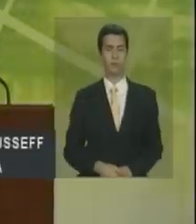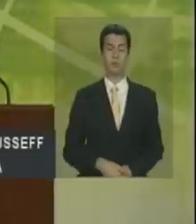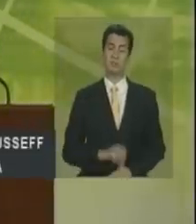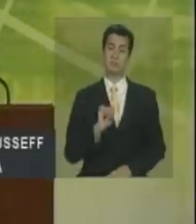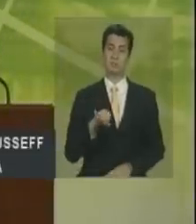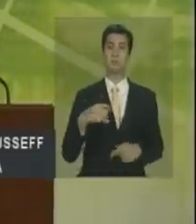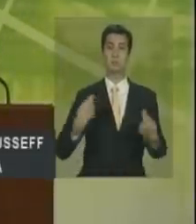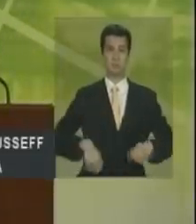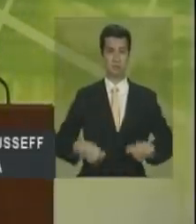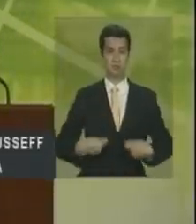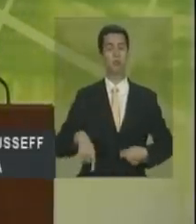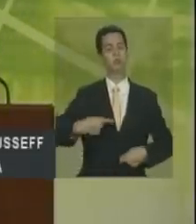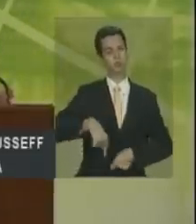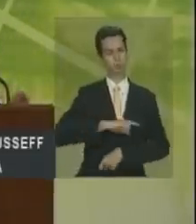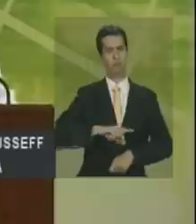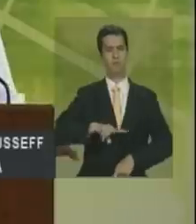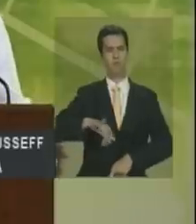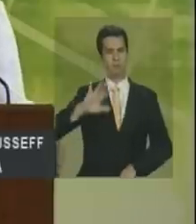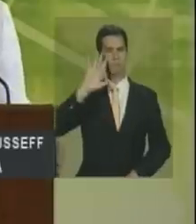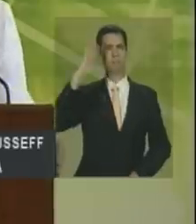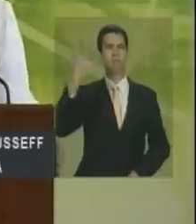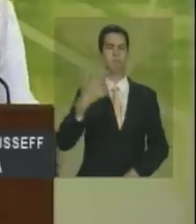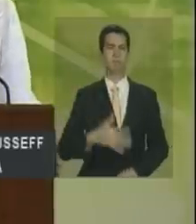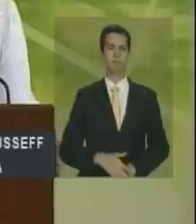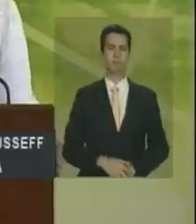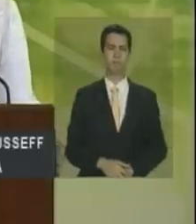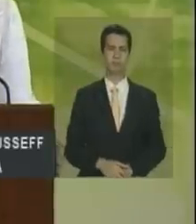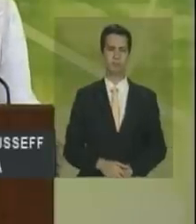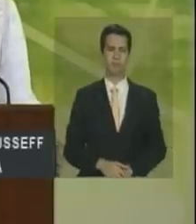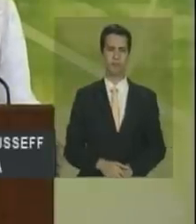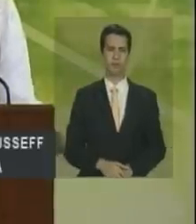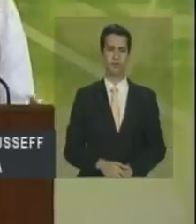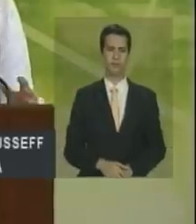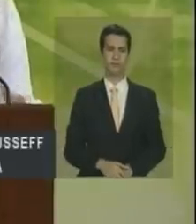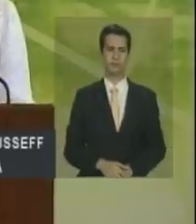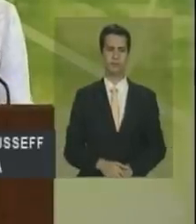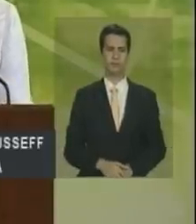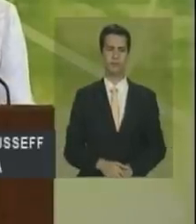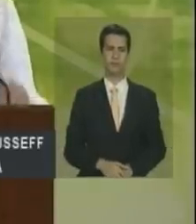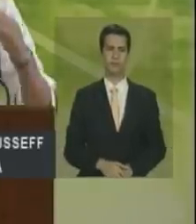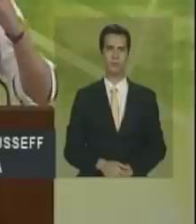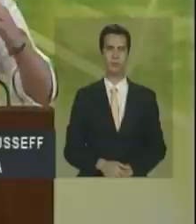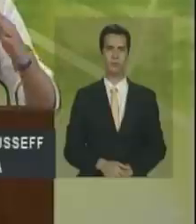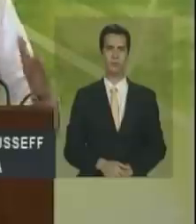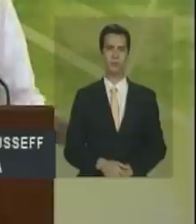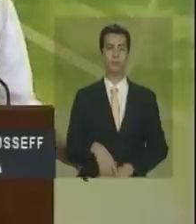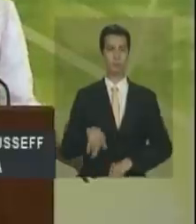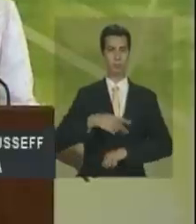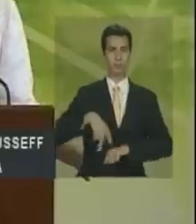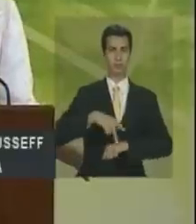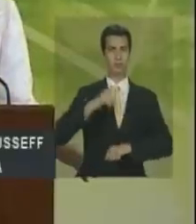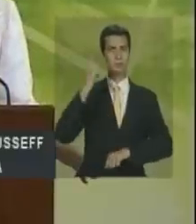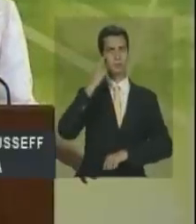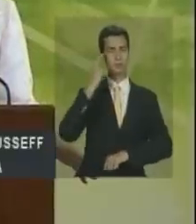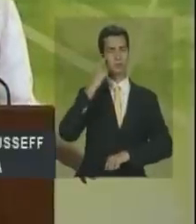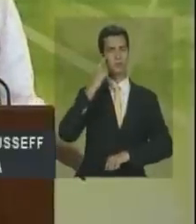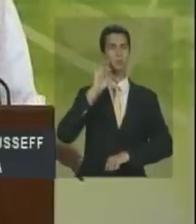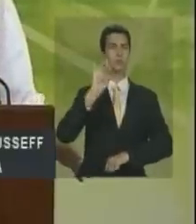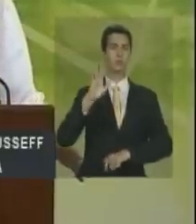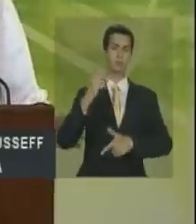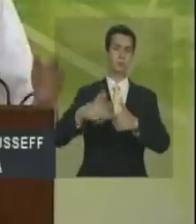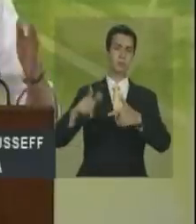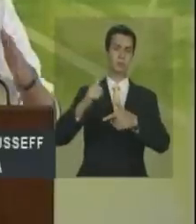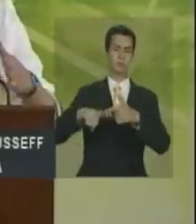quando necessário. Um país não faz um programa de enfrentamento de uma